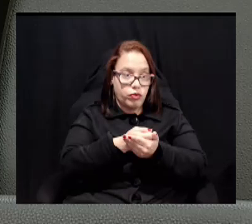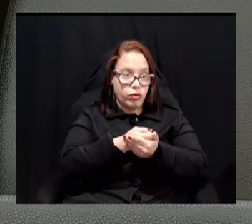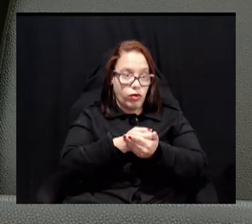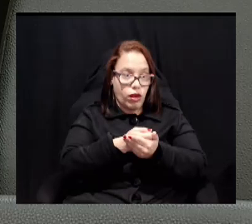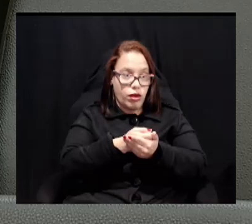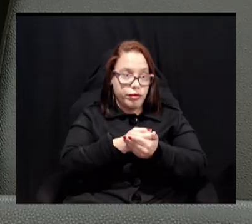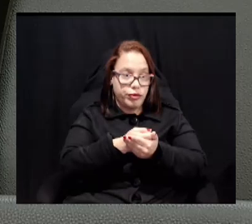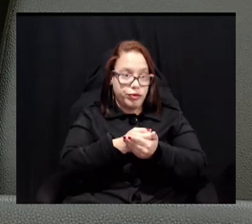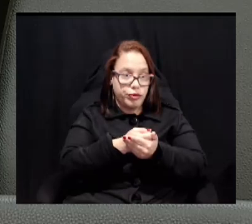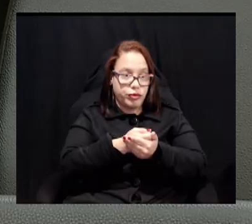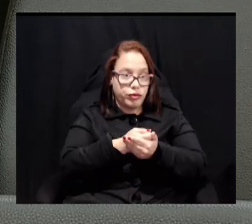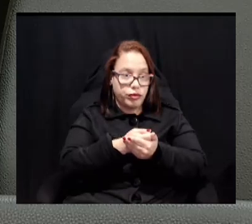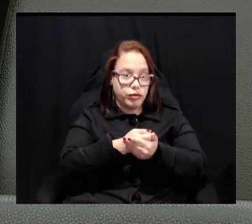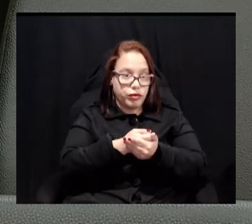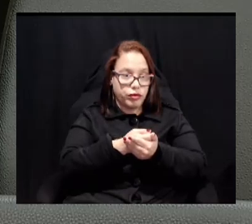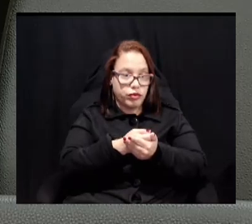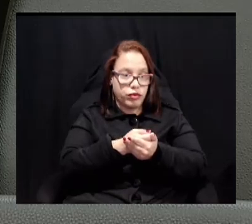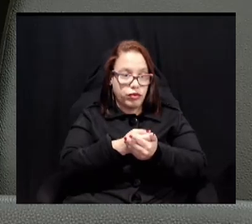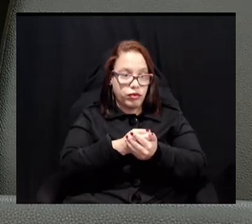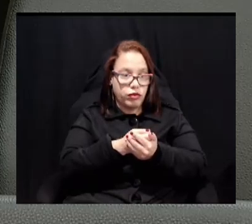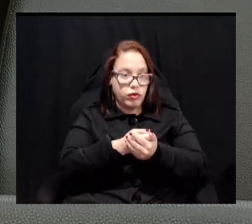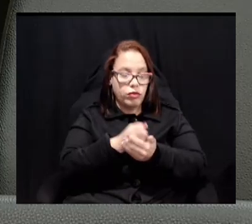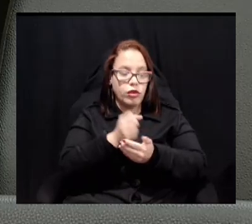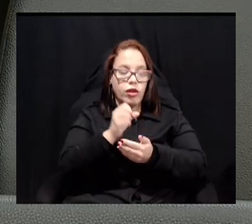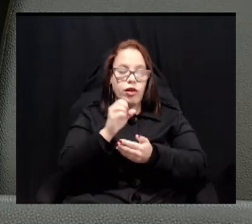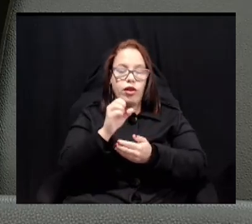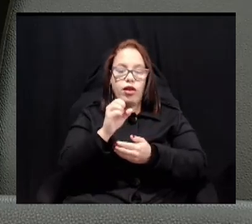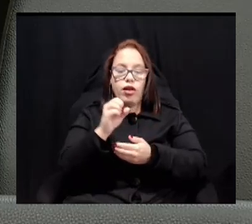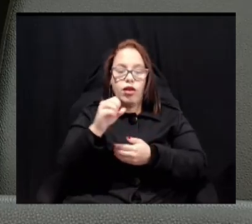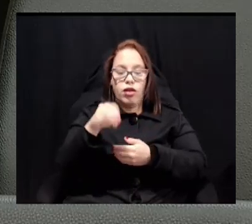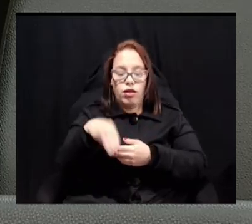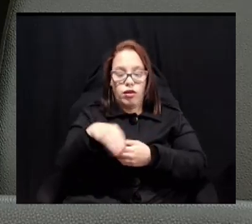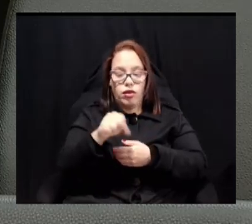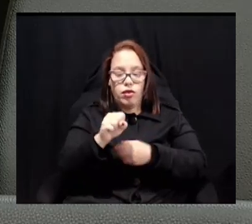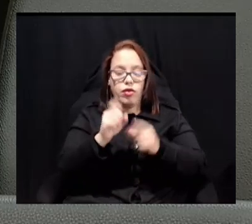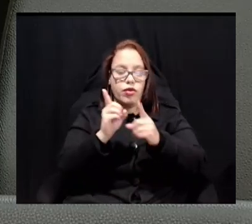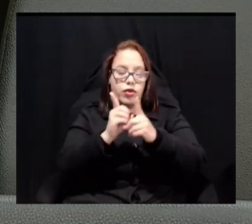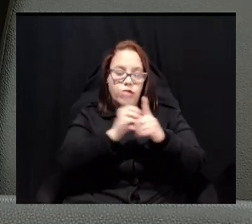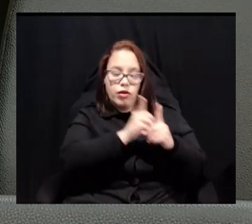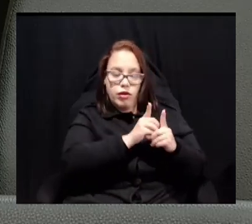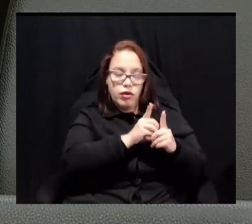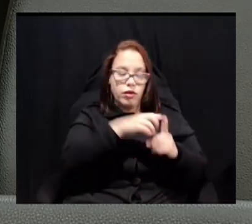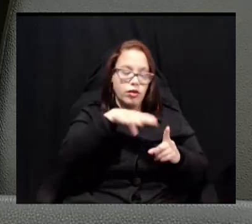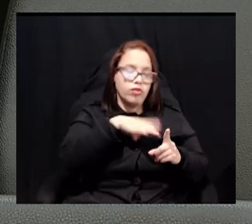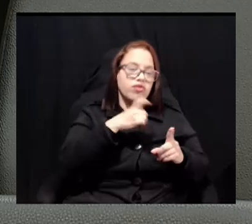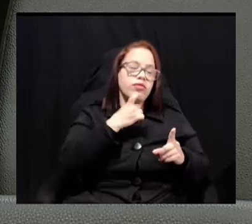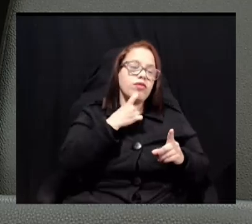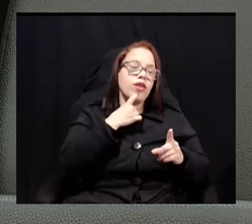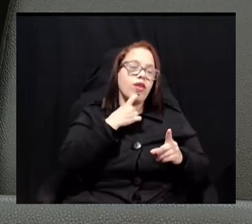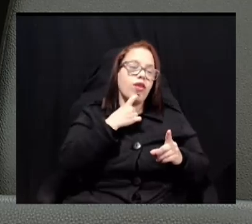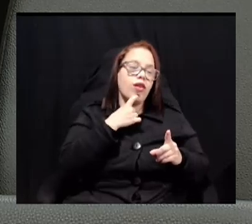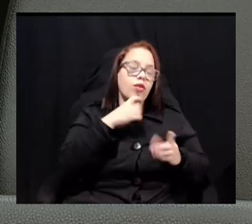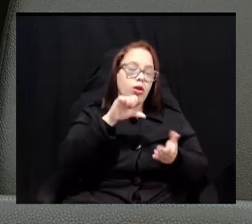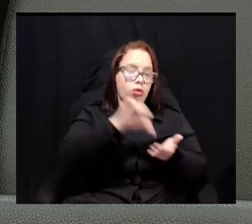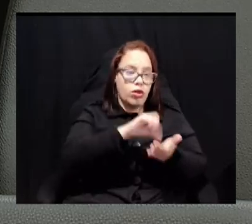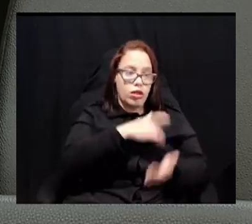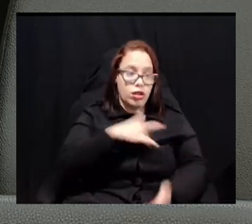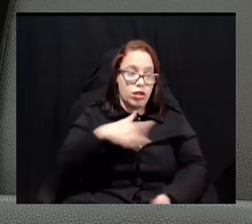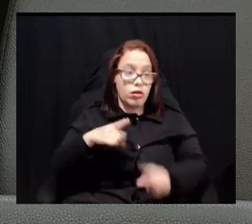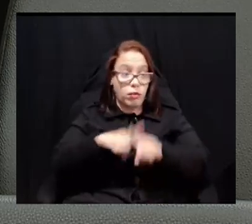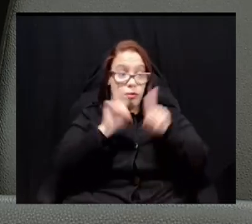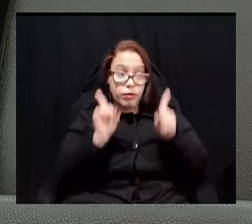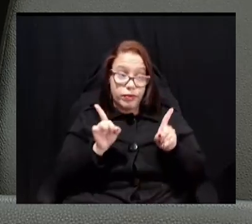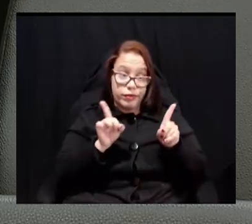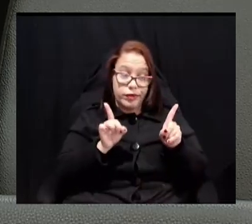da saúde em relação ao número de atendimento de munícipes por posto de saúde, mas nós temos